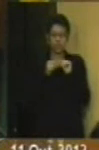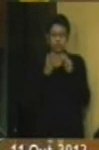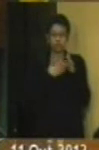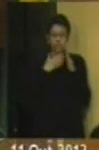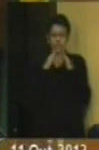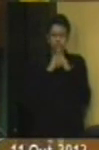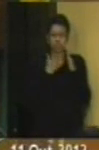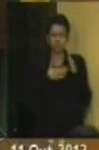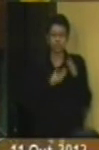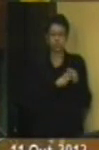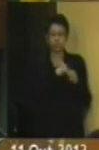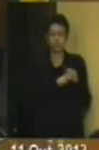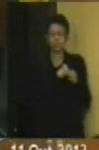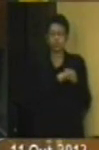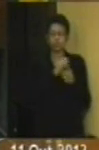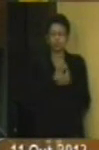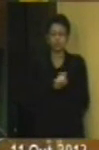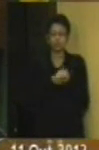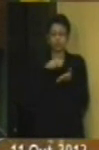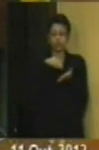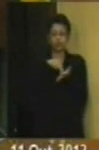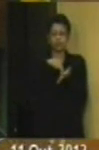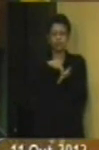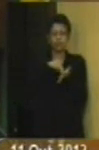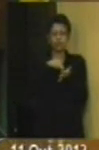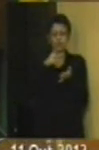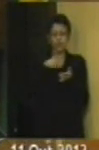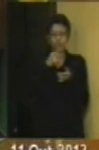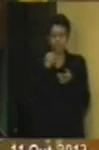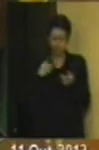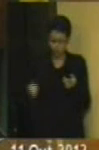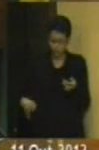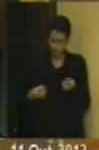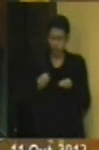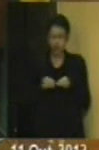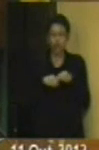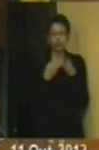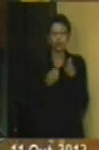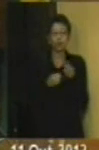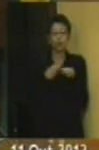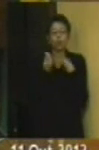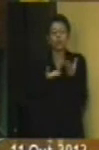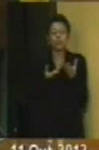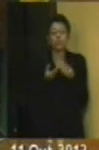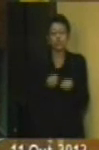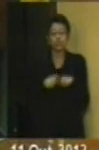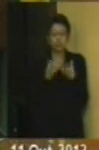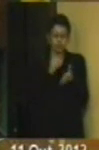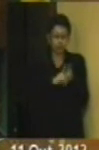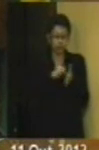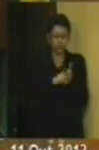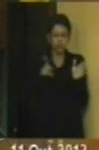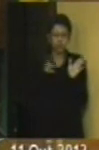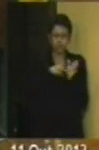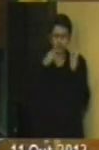desapropriar vossa excelência deveria vir à tribuna e dizer para o povo da japuíba quando é que isso vai entregar as escrituras para o povo da japuíba